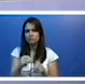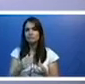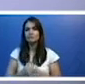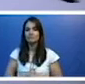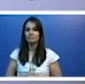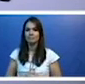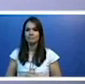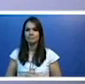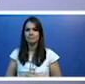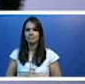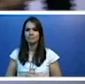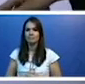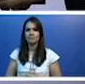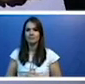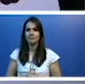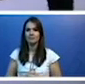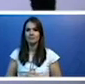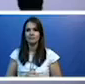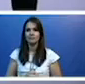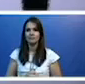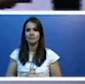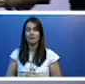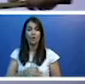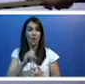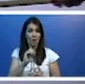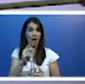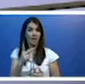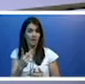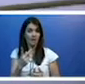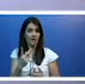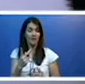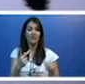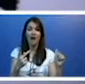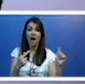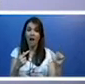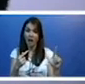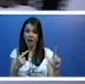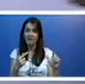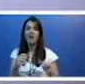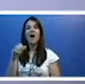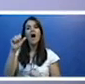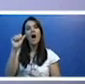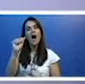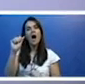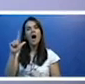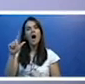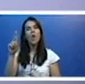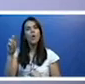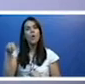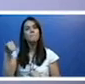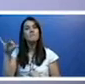de magnésio. Aqui o OH, hidróxido de alumínio. Então, para